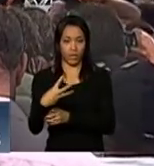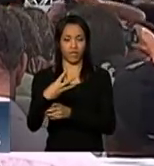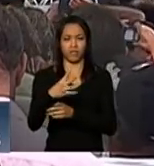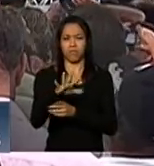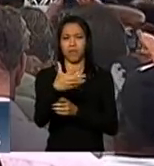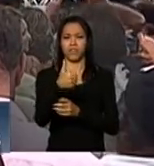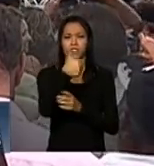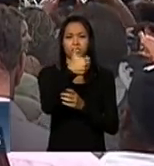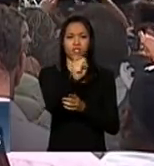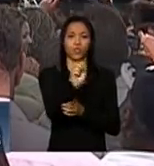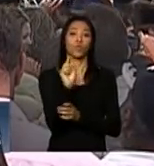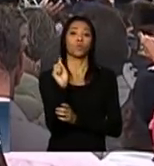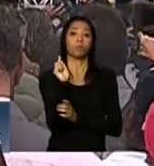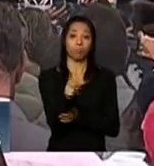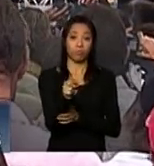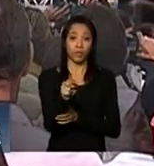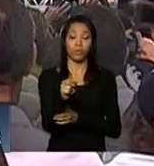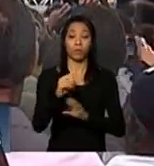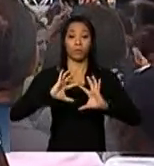de